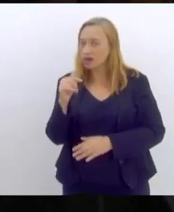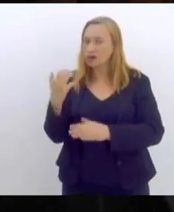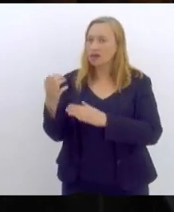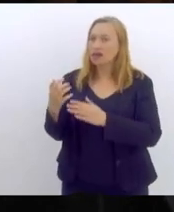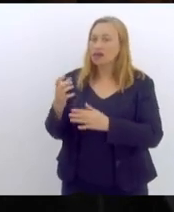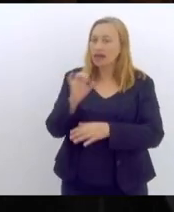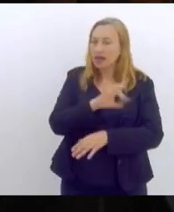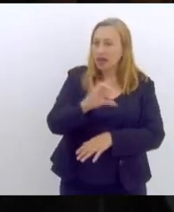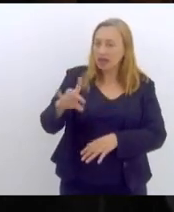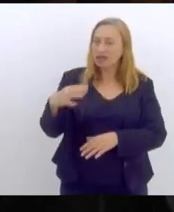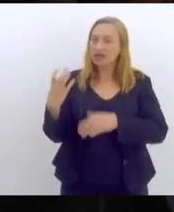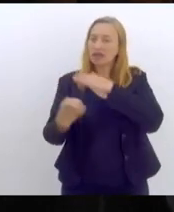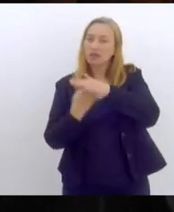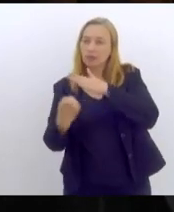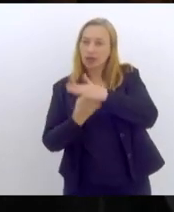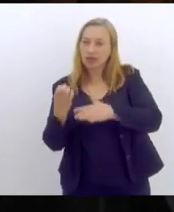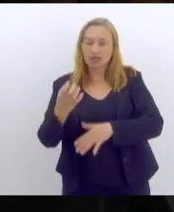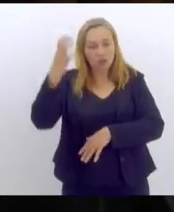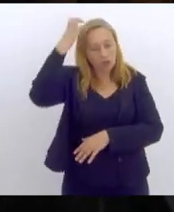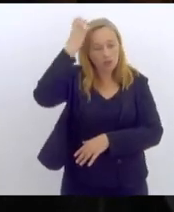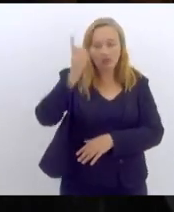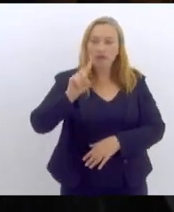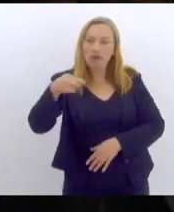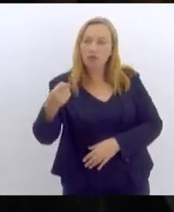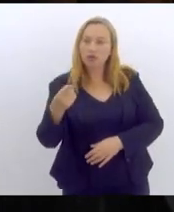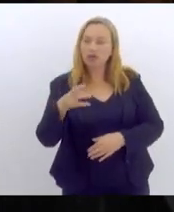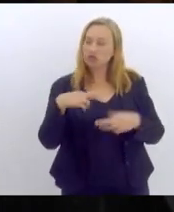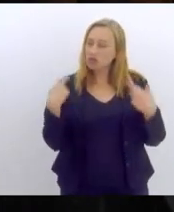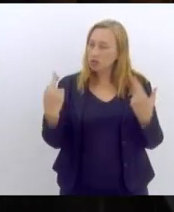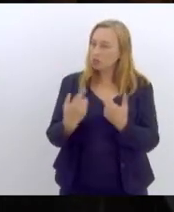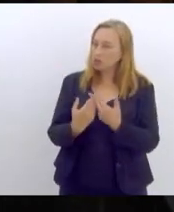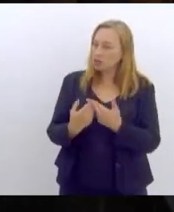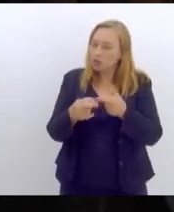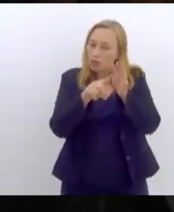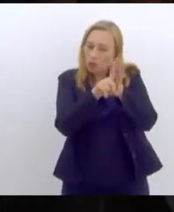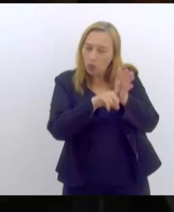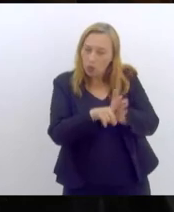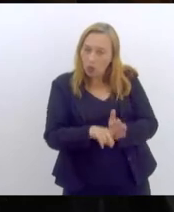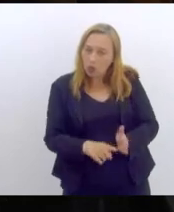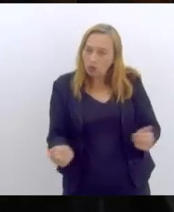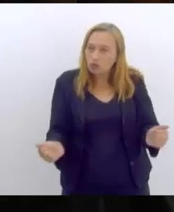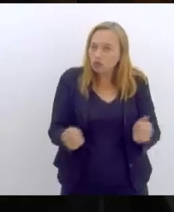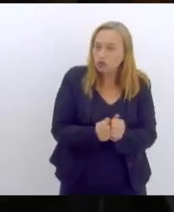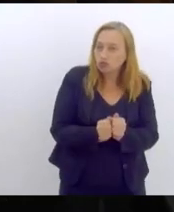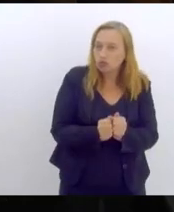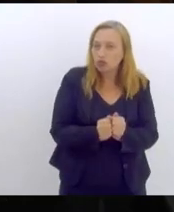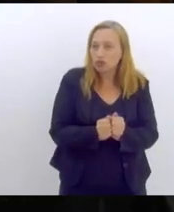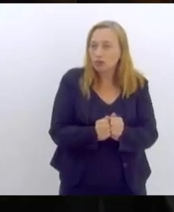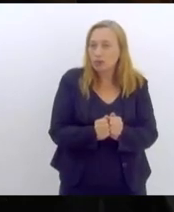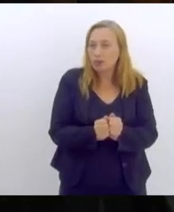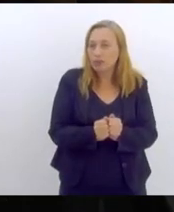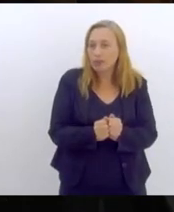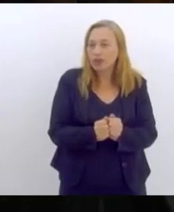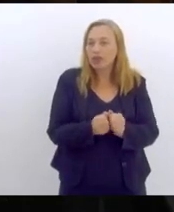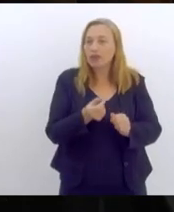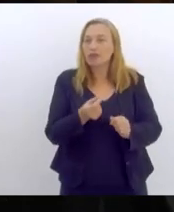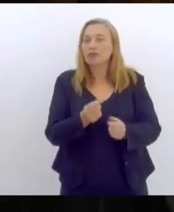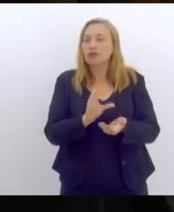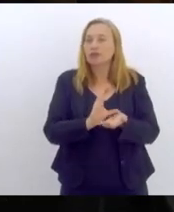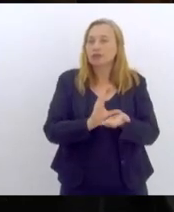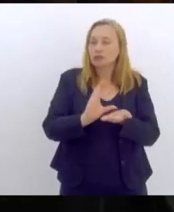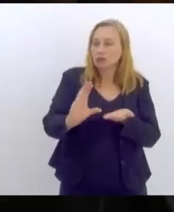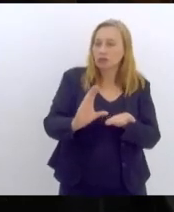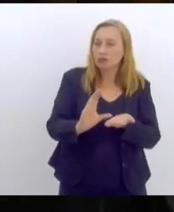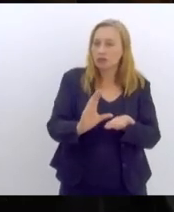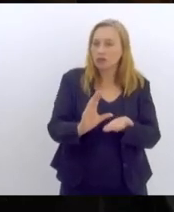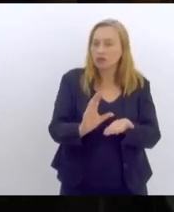Então, o que a gente... reuniu todos os órgãos, fizemos um diagnóstico conjunto, pegamos recursos do FECAM, do